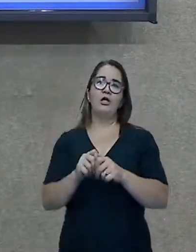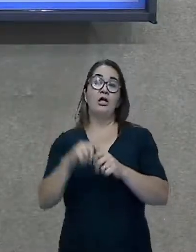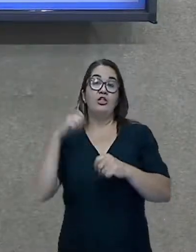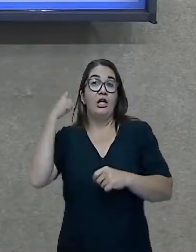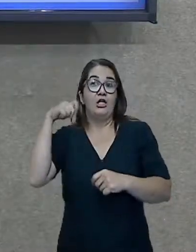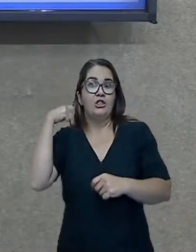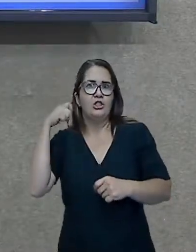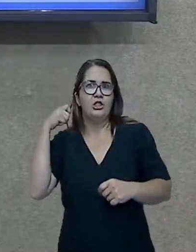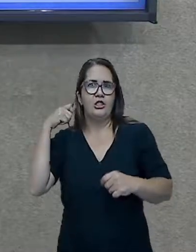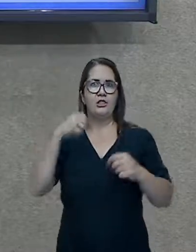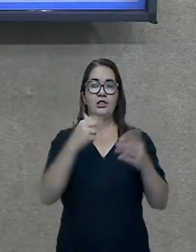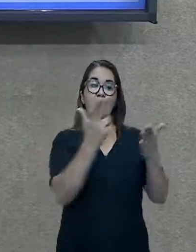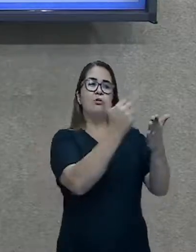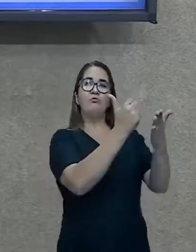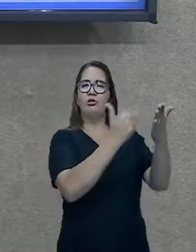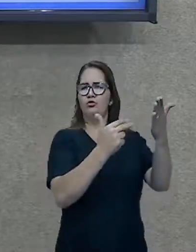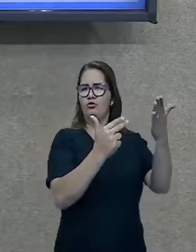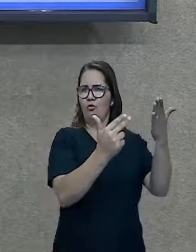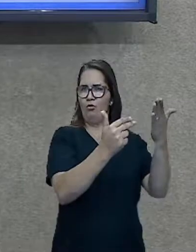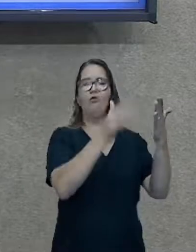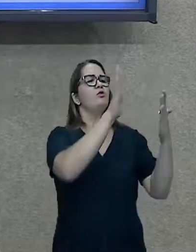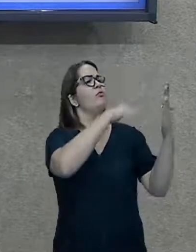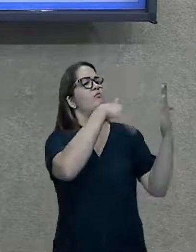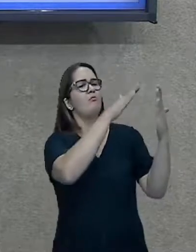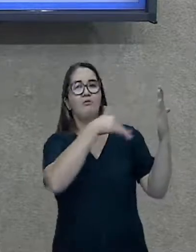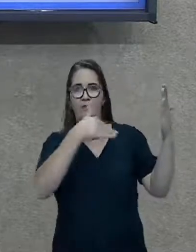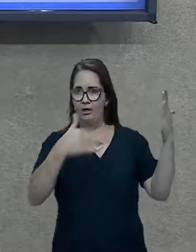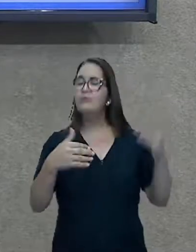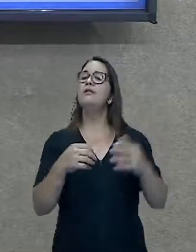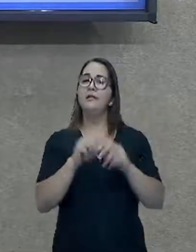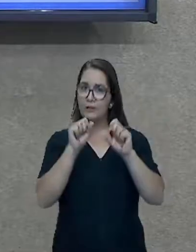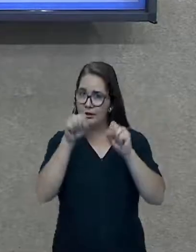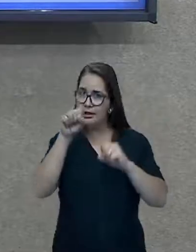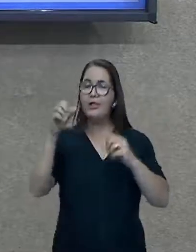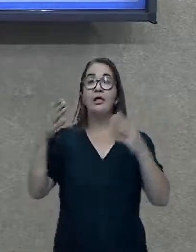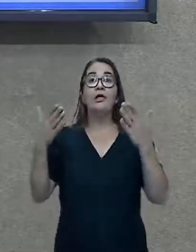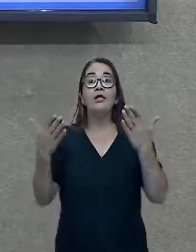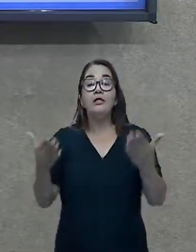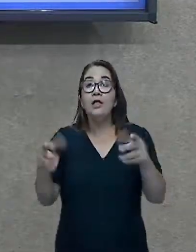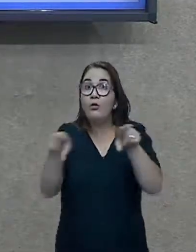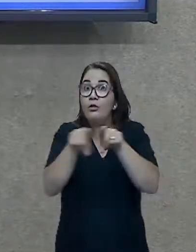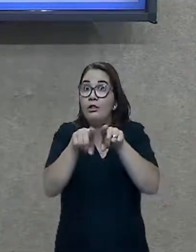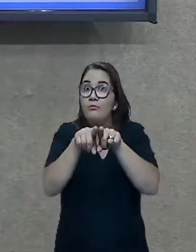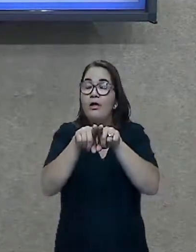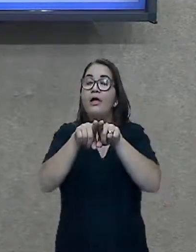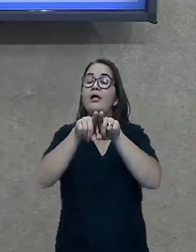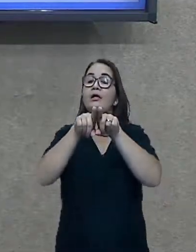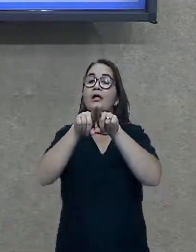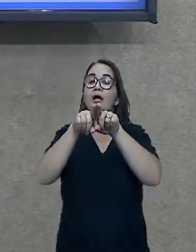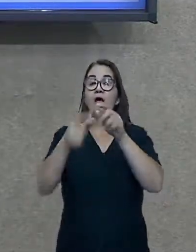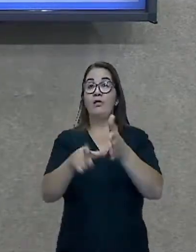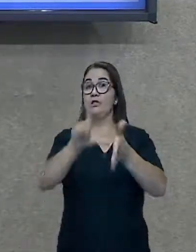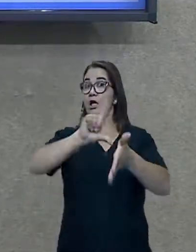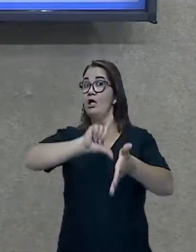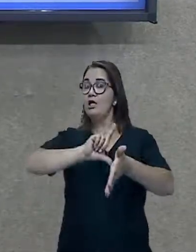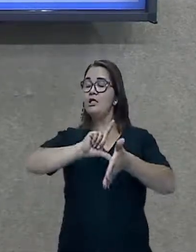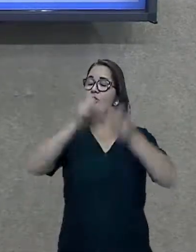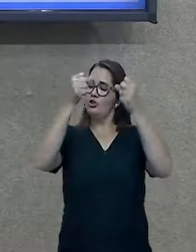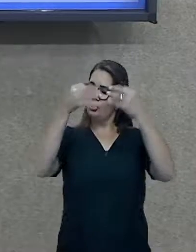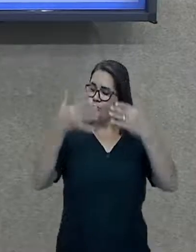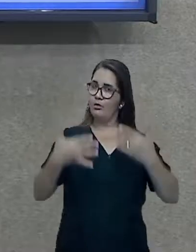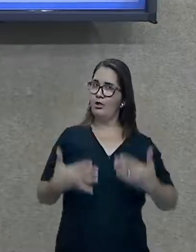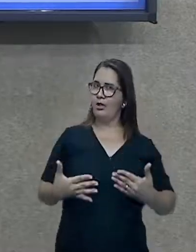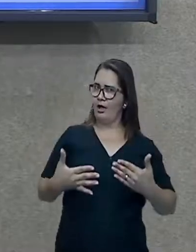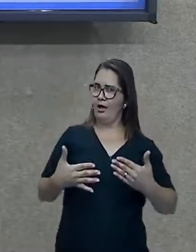urbanos. Mas, antes de falar das influências africanas na